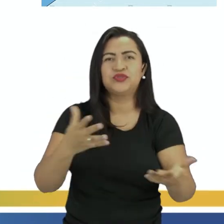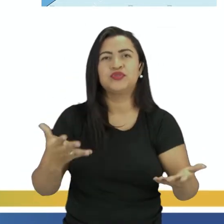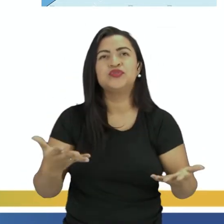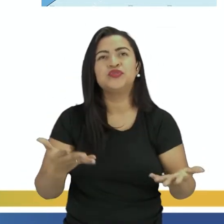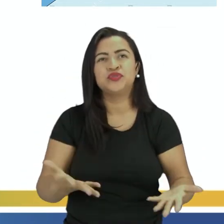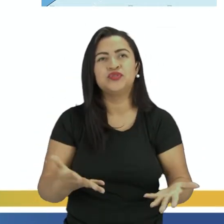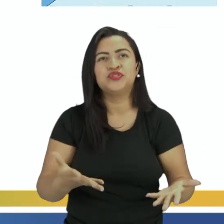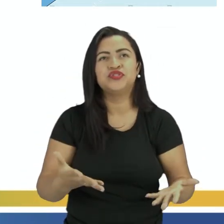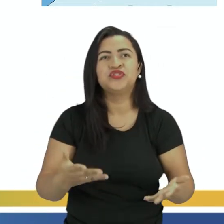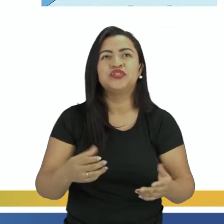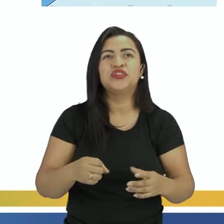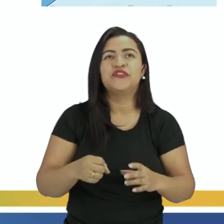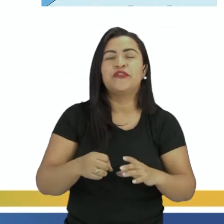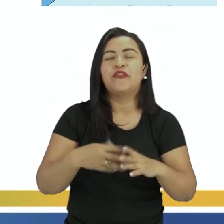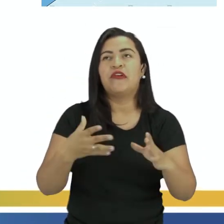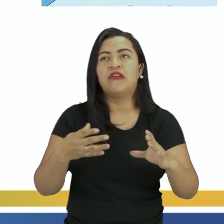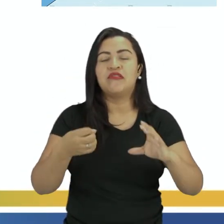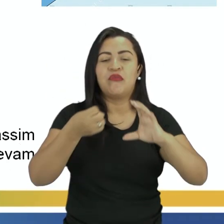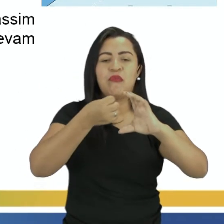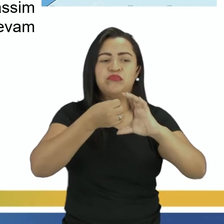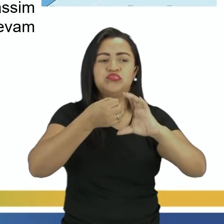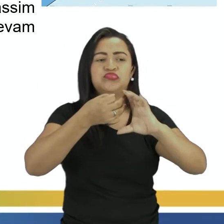desnecessárias ao realizar descrições.